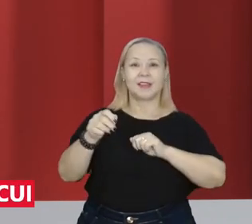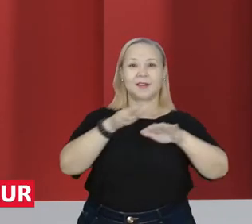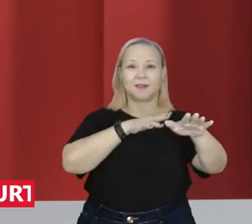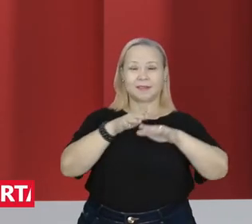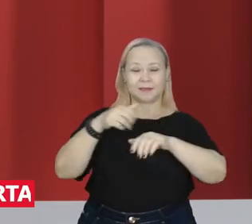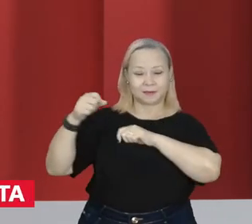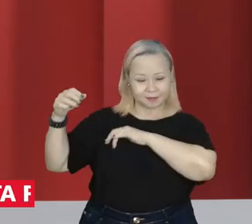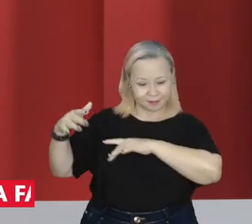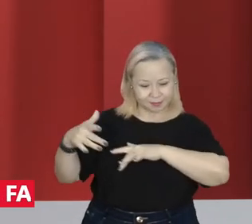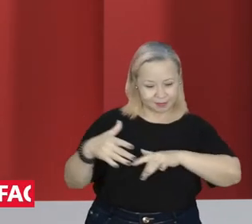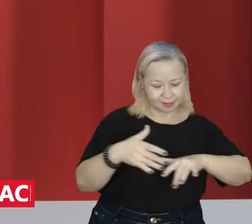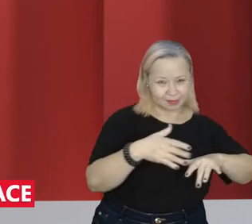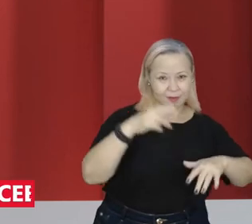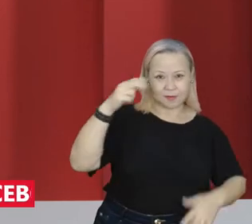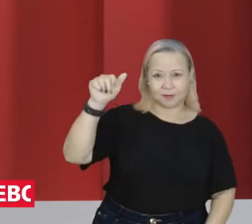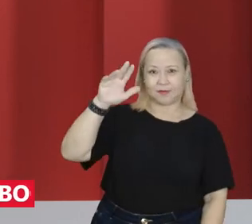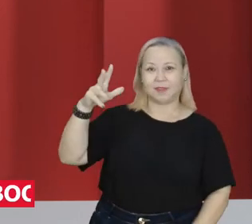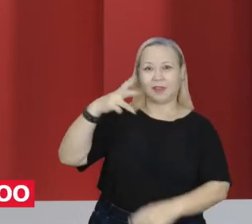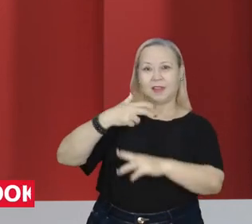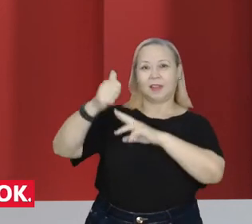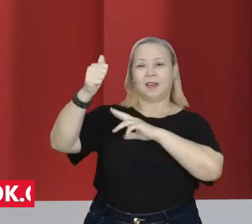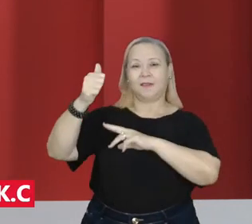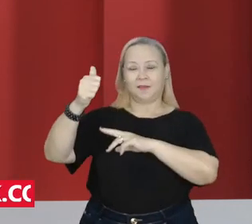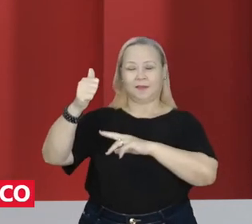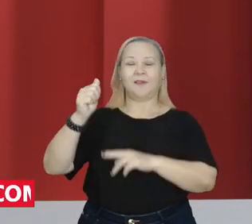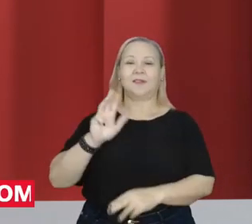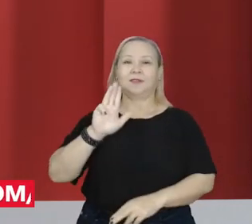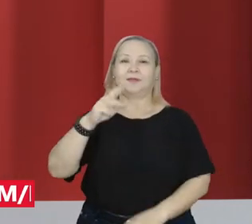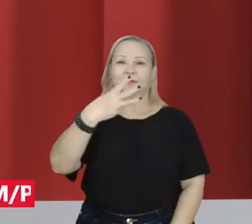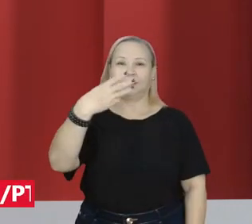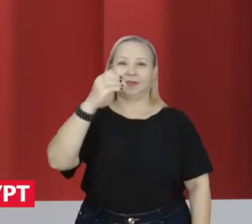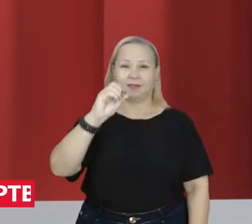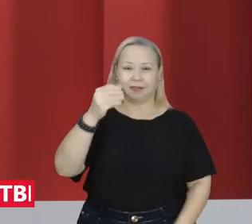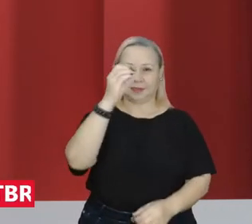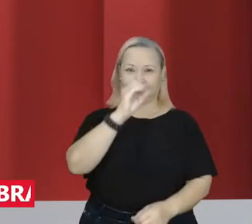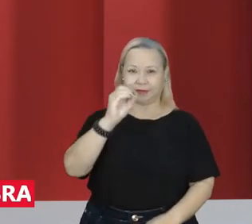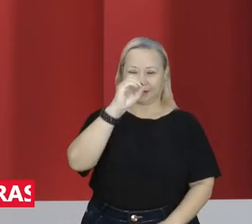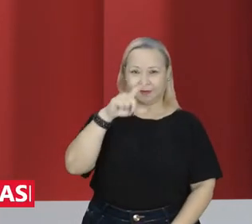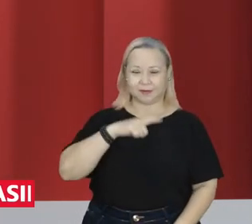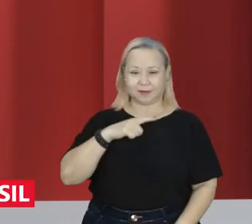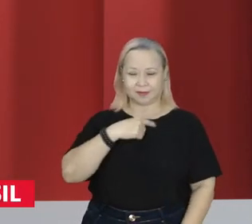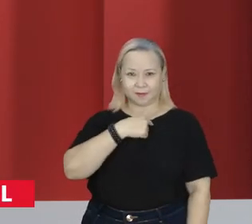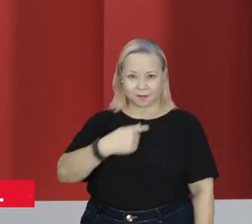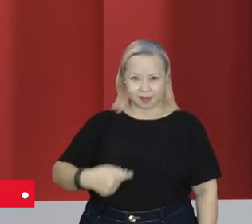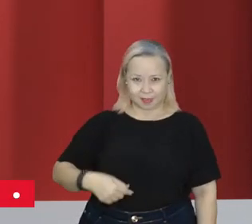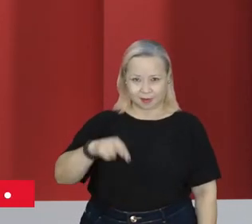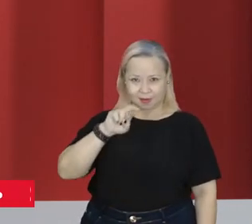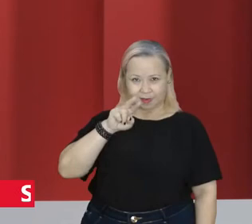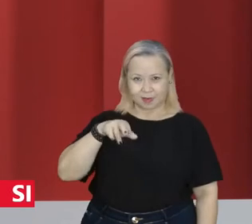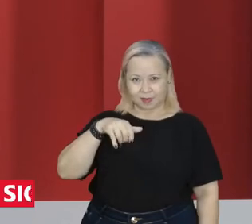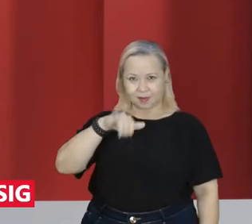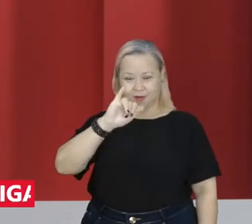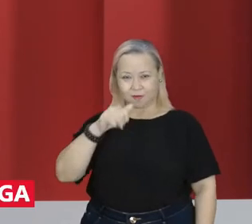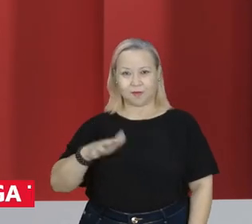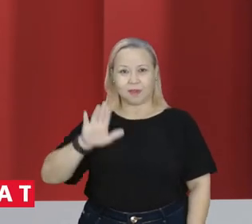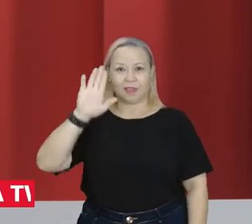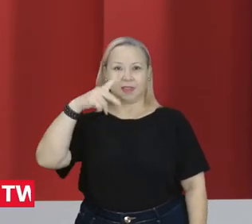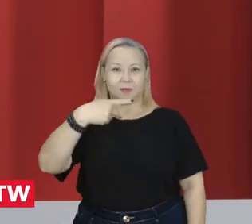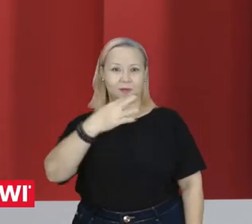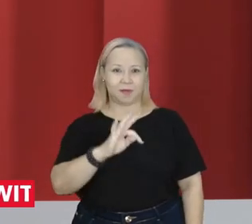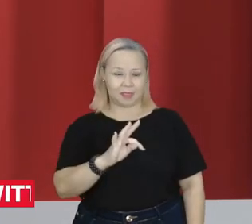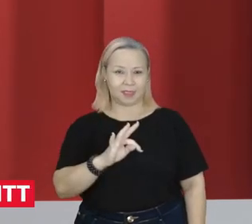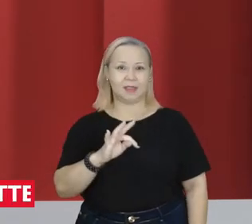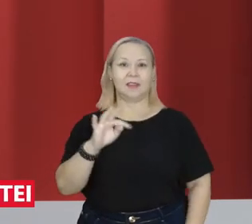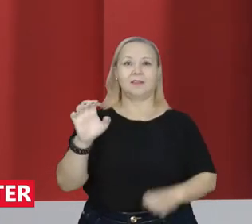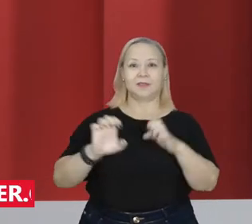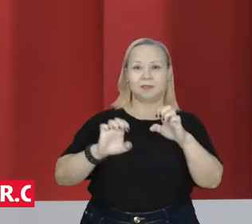rua do Nordeste rumo à vitória de Lula no dia 30 de outubro, contou com o governador Rui Costa e o candidato do PT ao